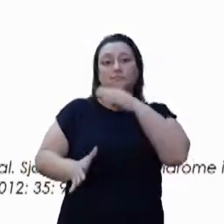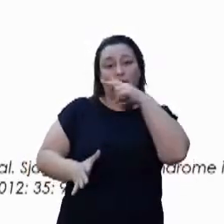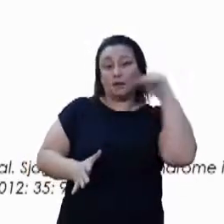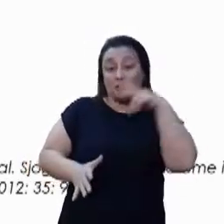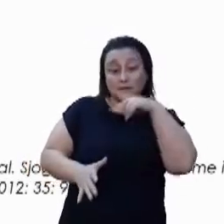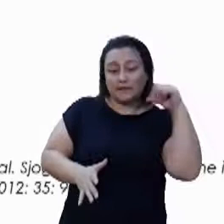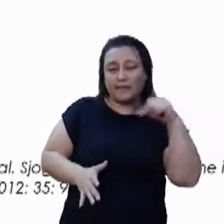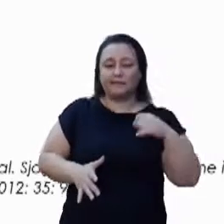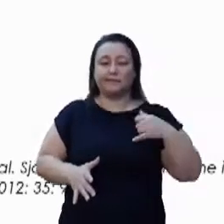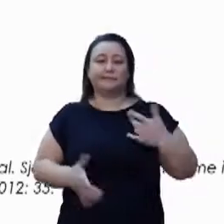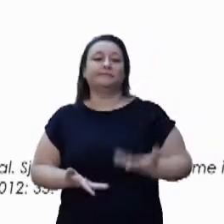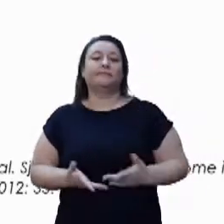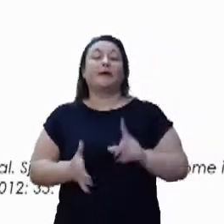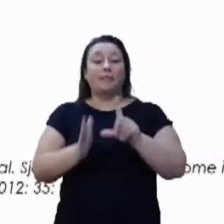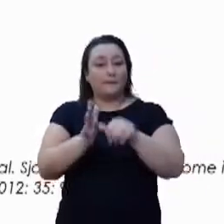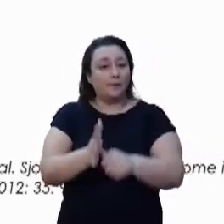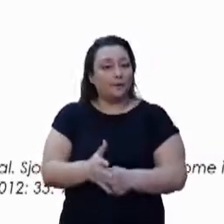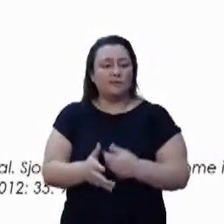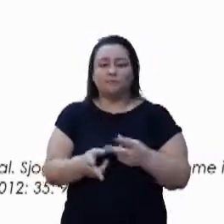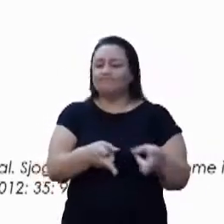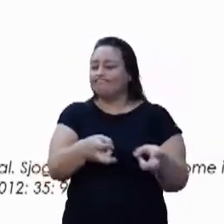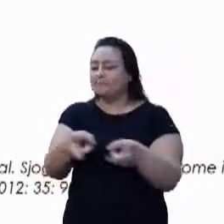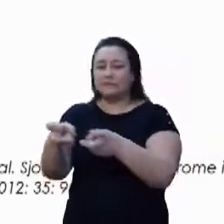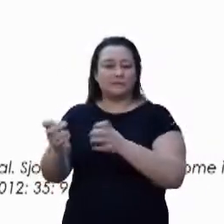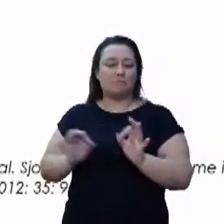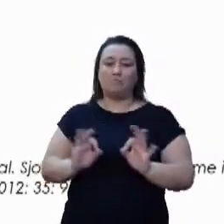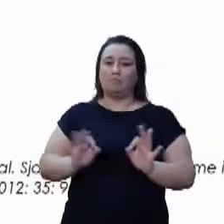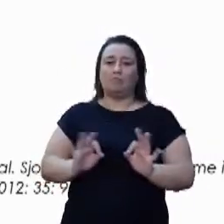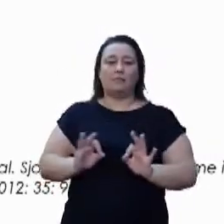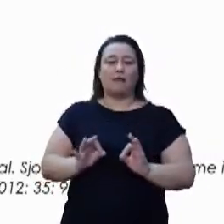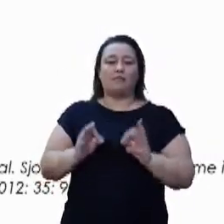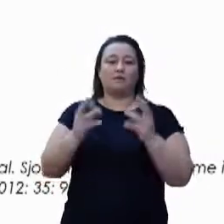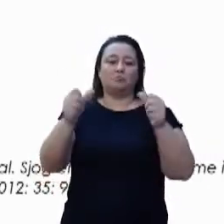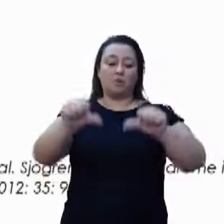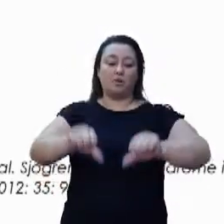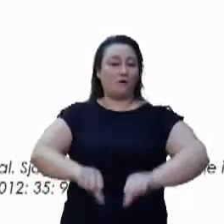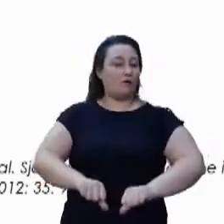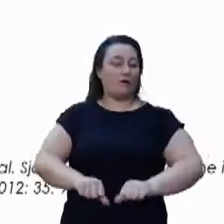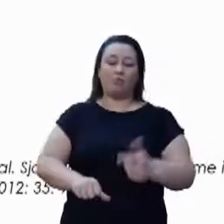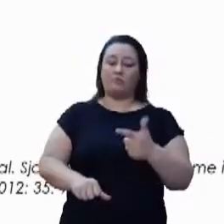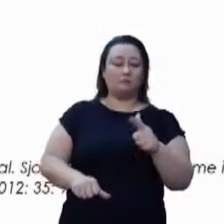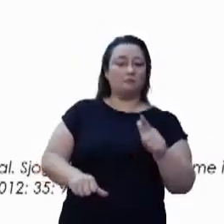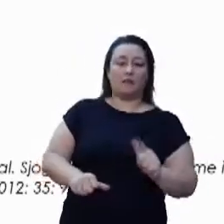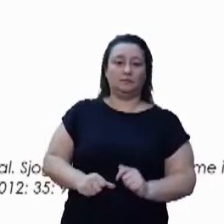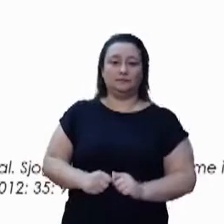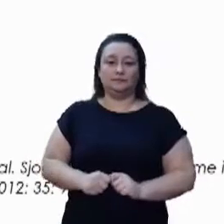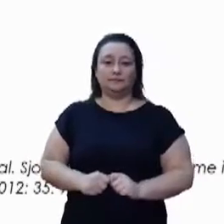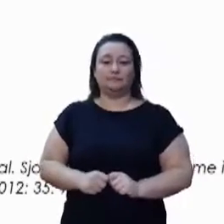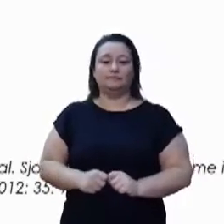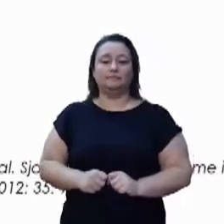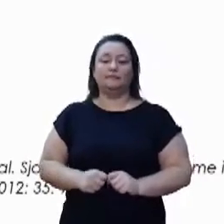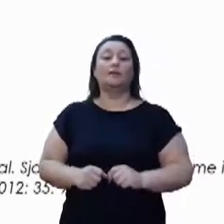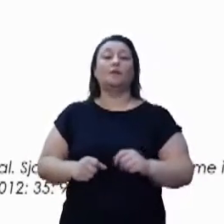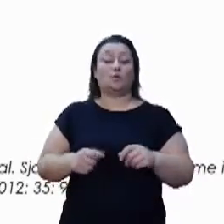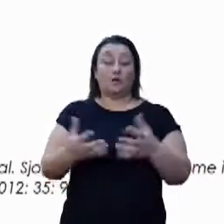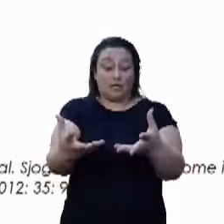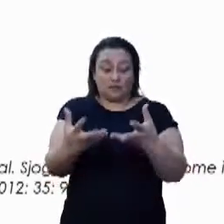daí, normalmente não se observa uma degeneração, uma piora clínica. Então, normalmente os pacientes